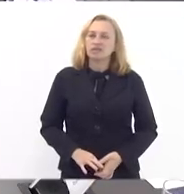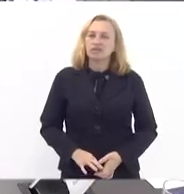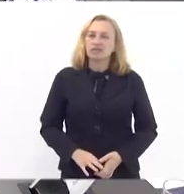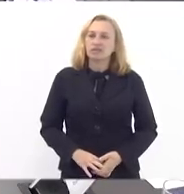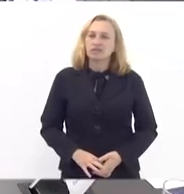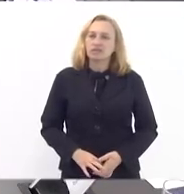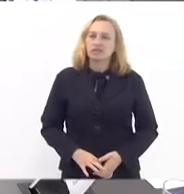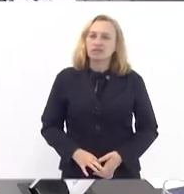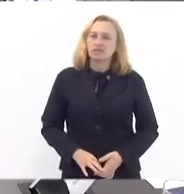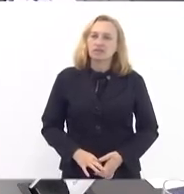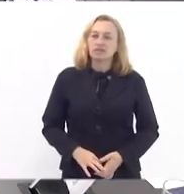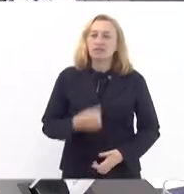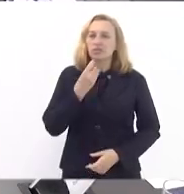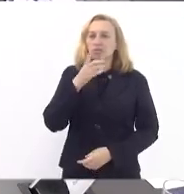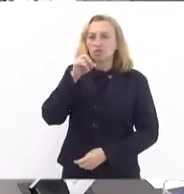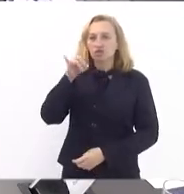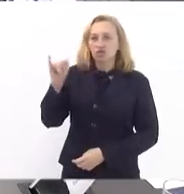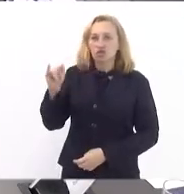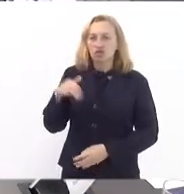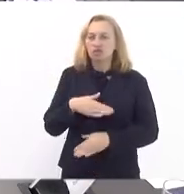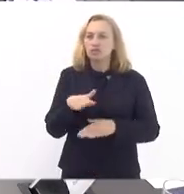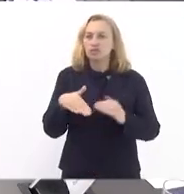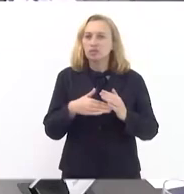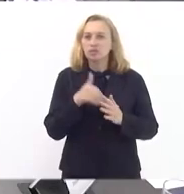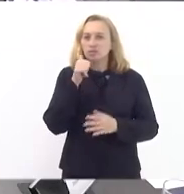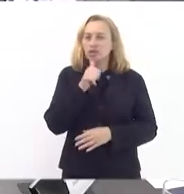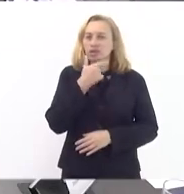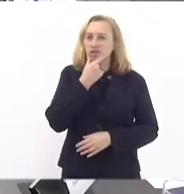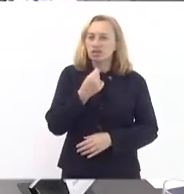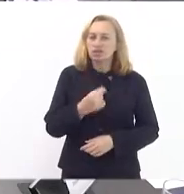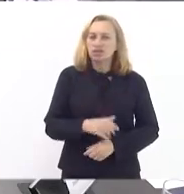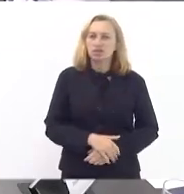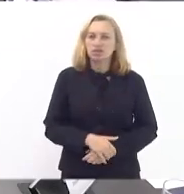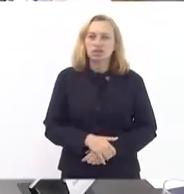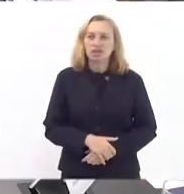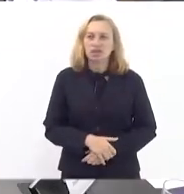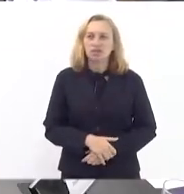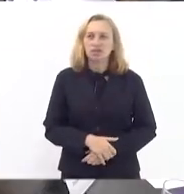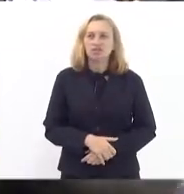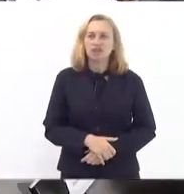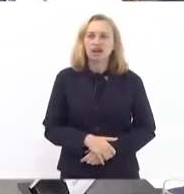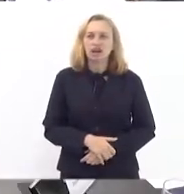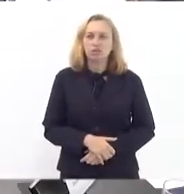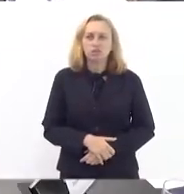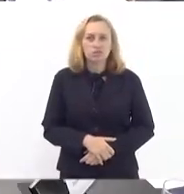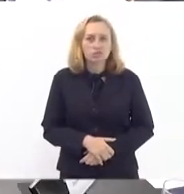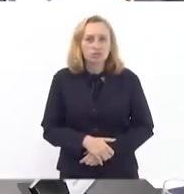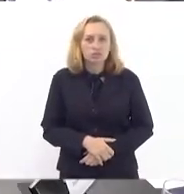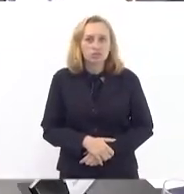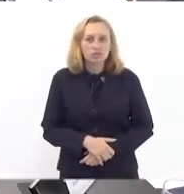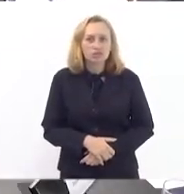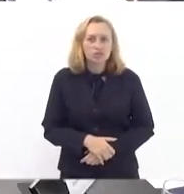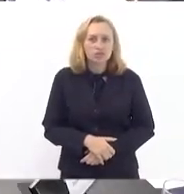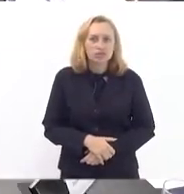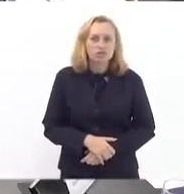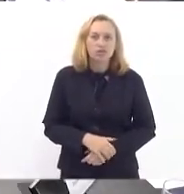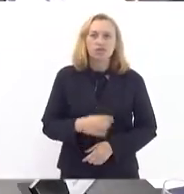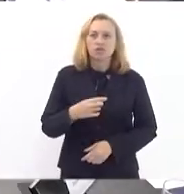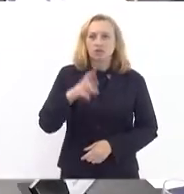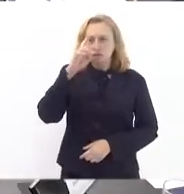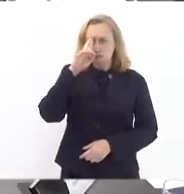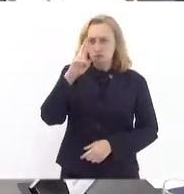Oi bom dia senhores senhoras aplicações de diversos órgãos para quem não me conhece o maior cozinhado estou